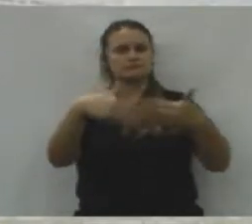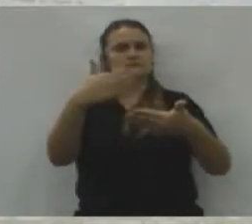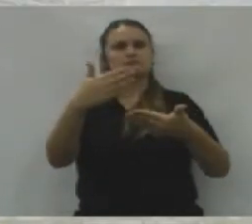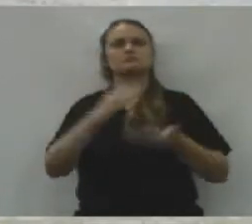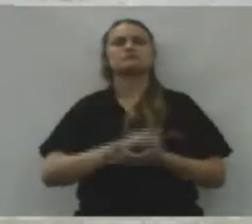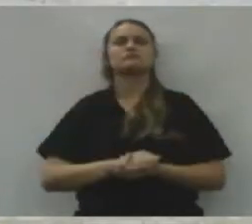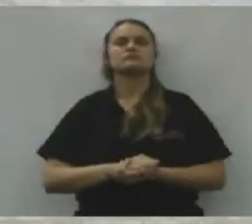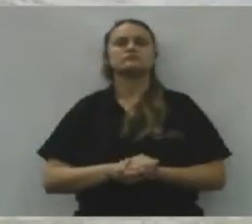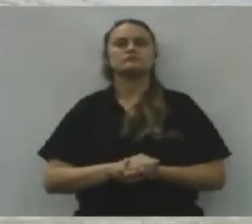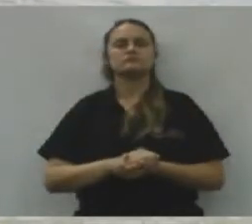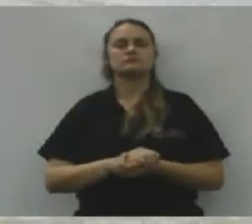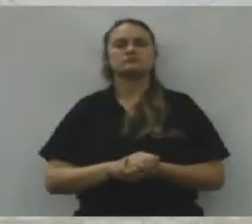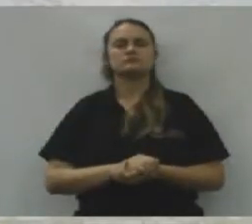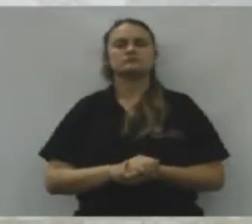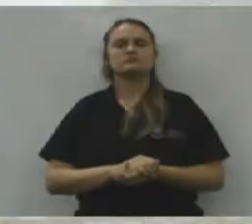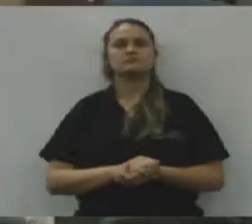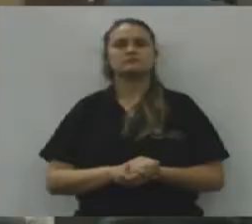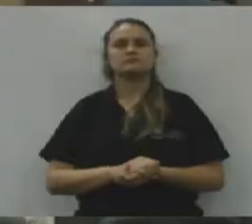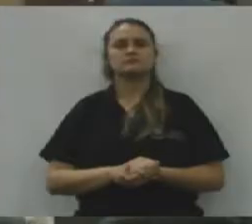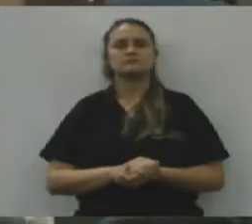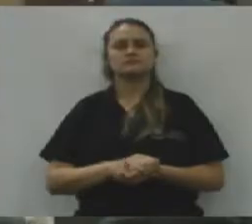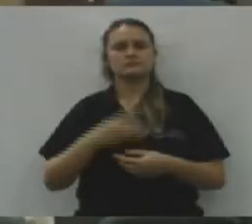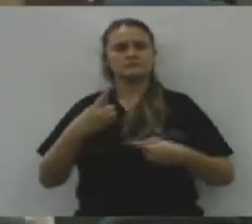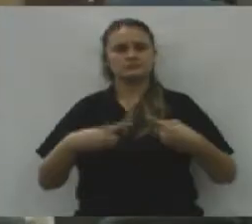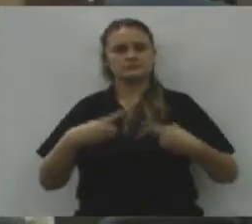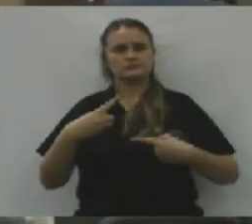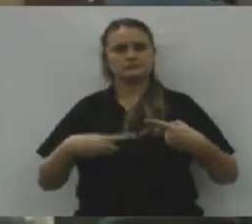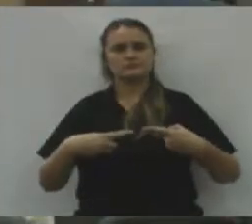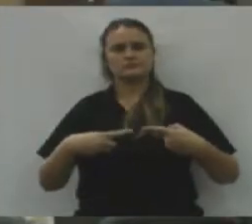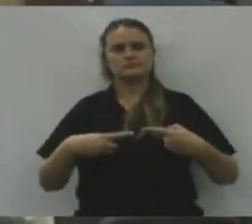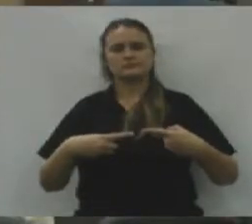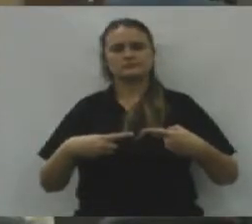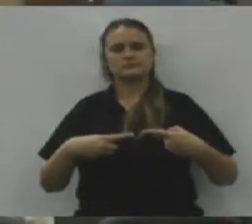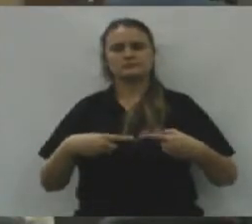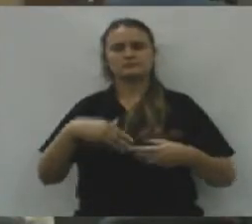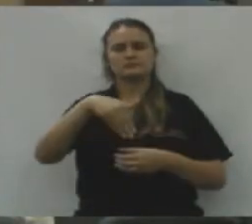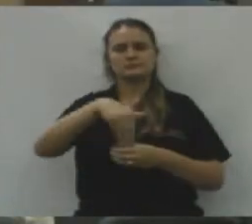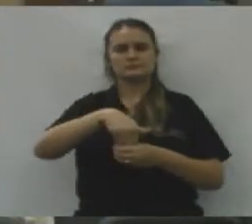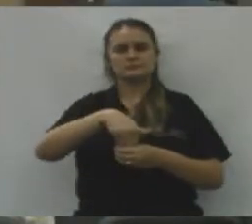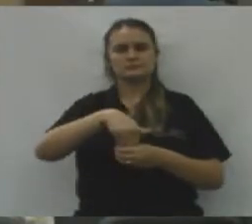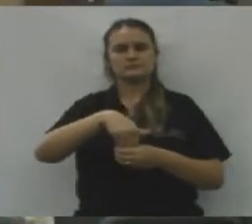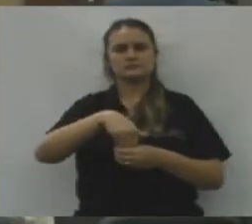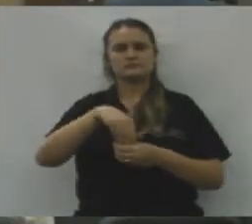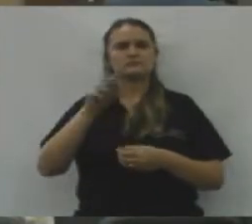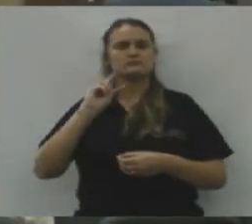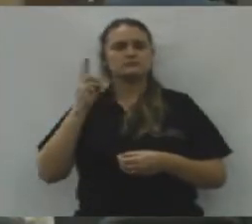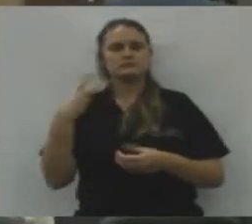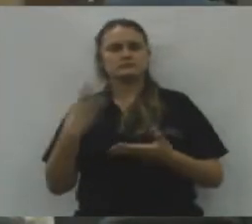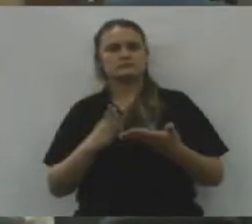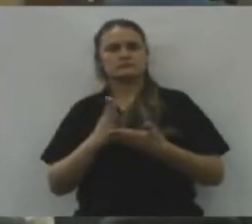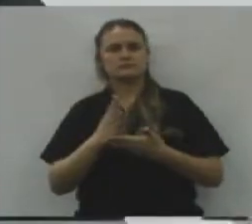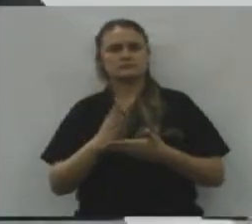os trâmites do regimento e ao parecer. Em discussão, em votação,